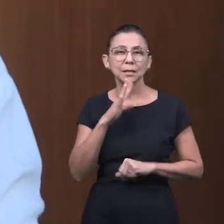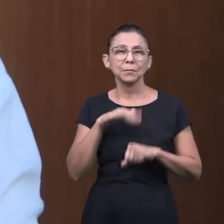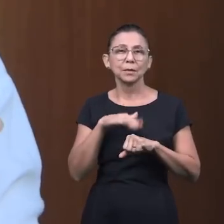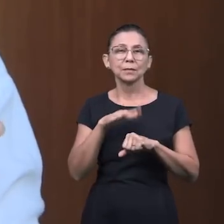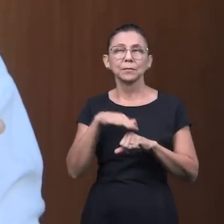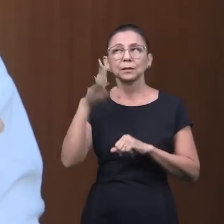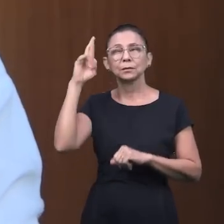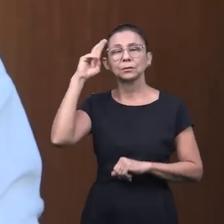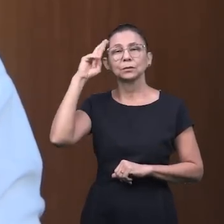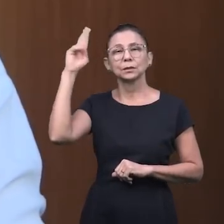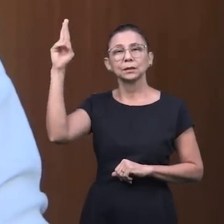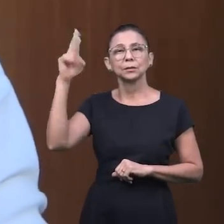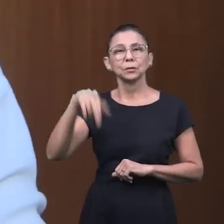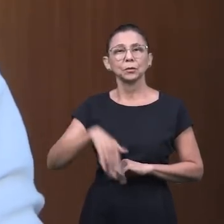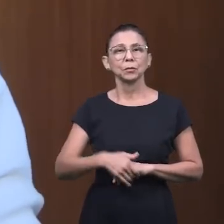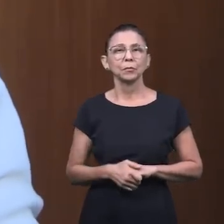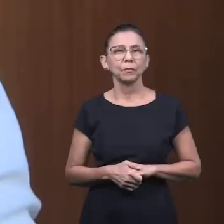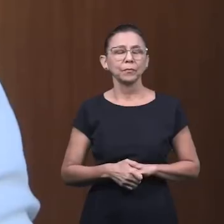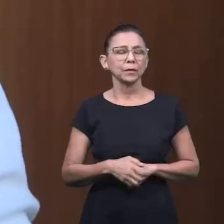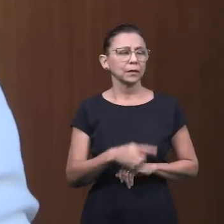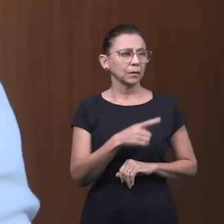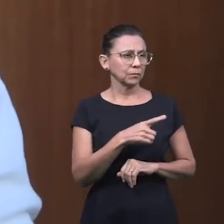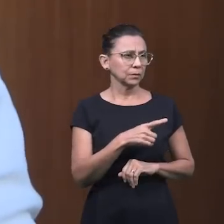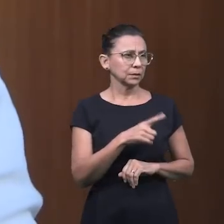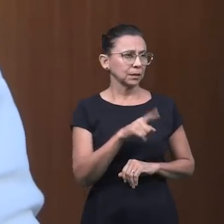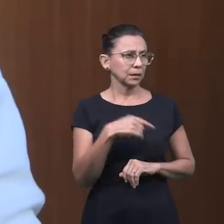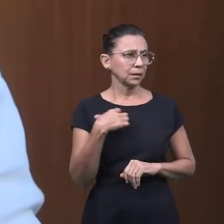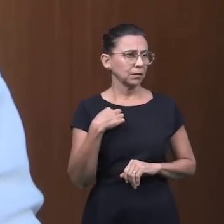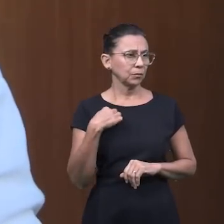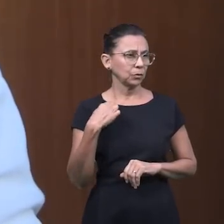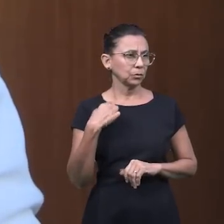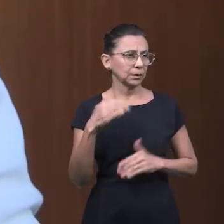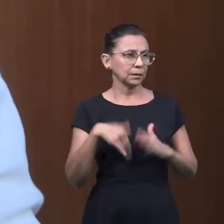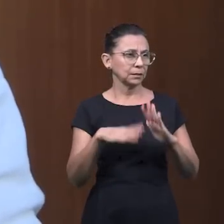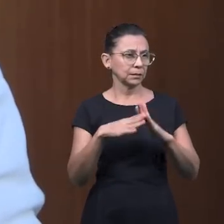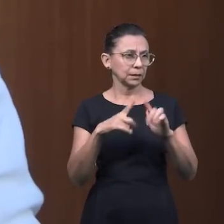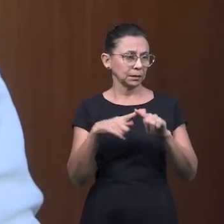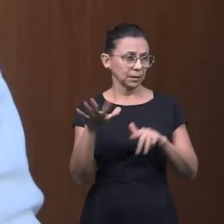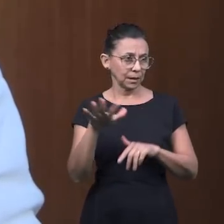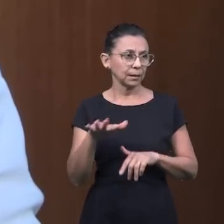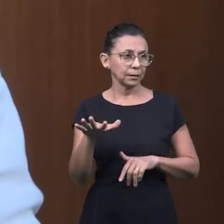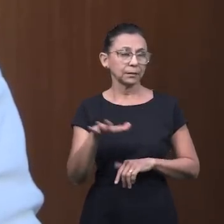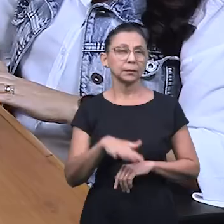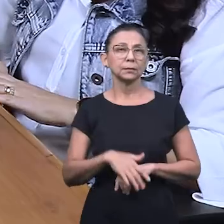ali na Missão Amazônia, mas você também trabalha também como voluntária na sua igreja, na